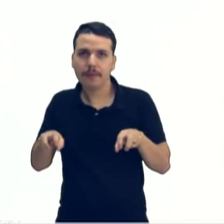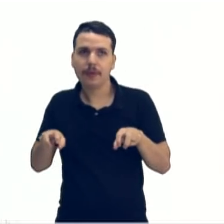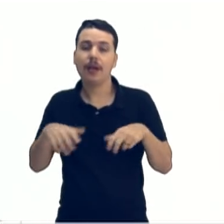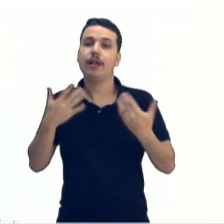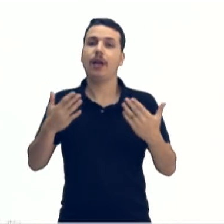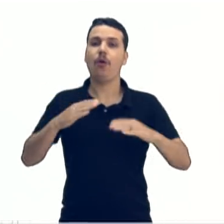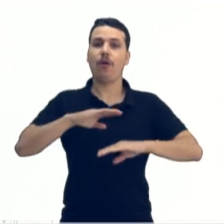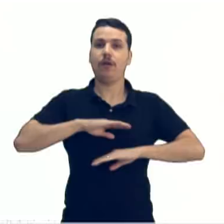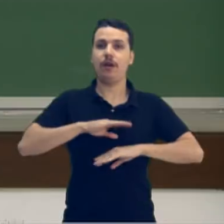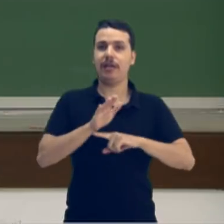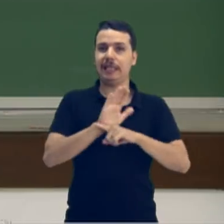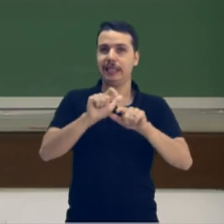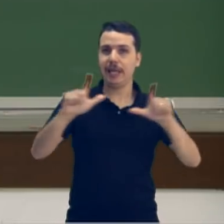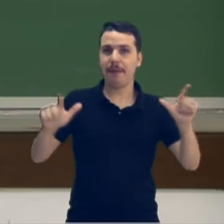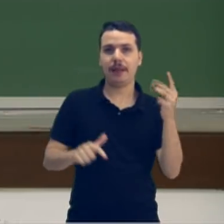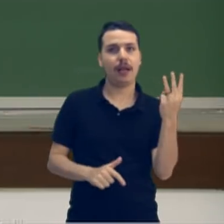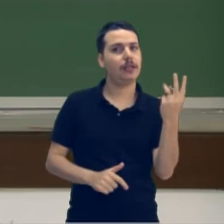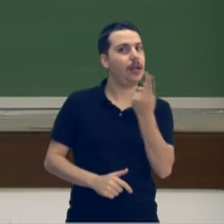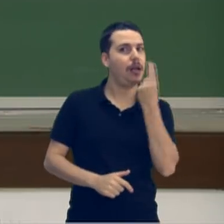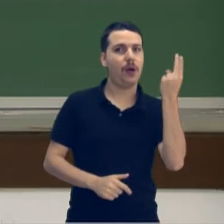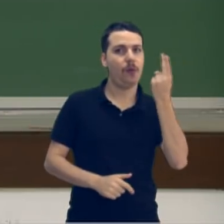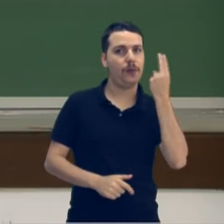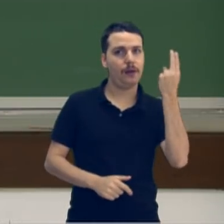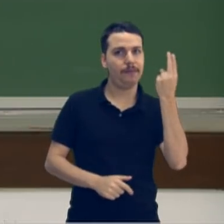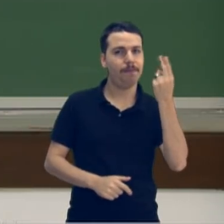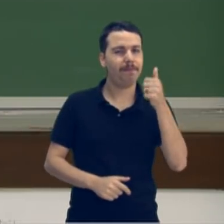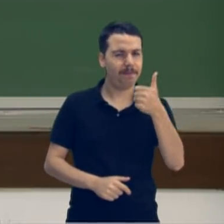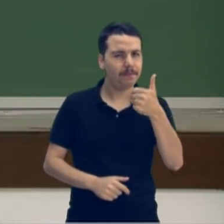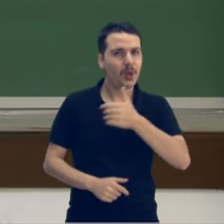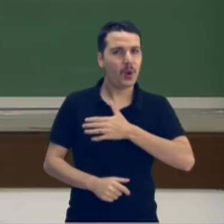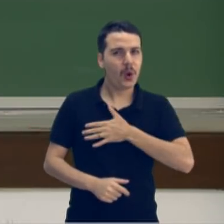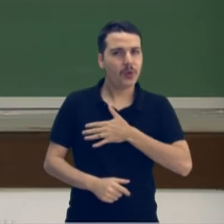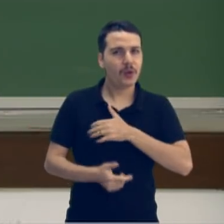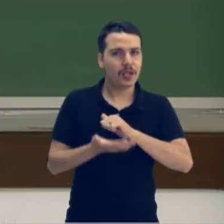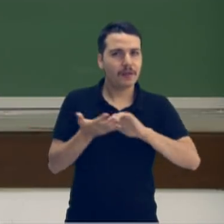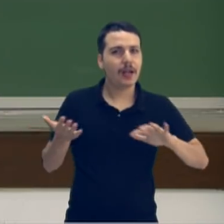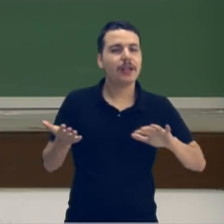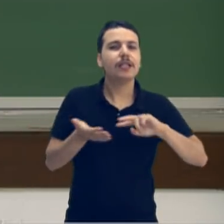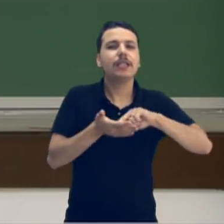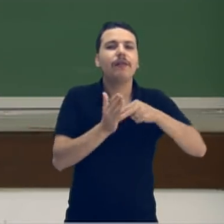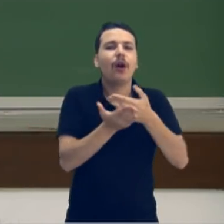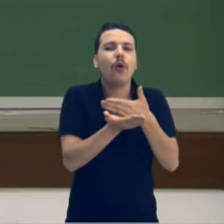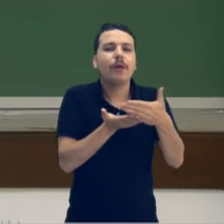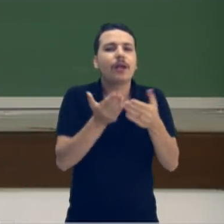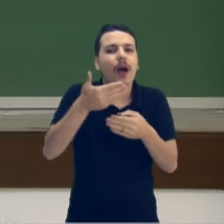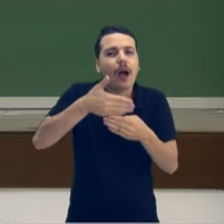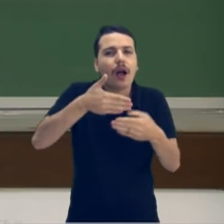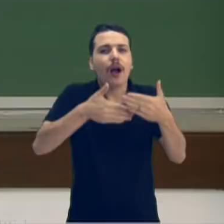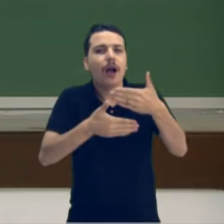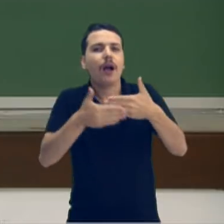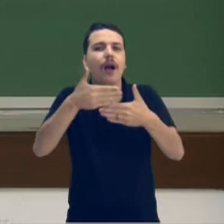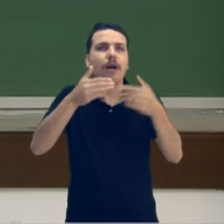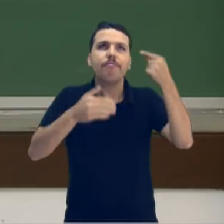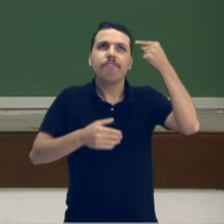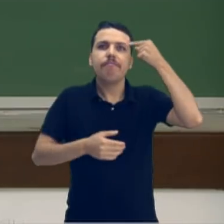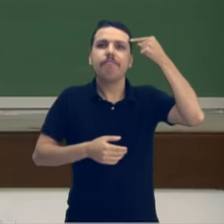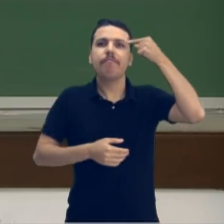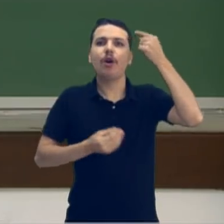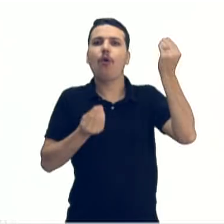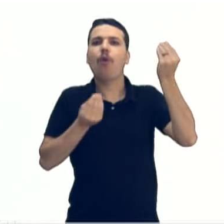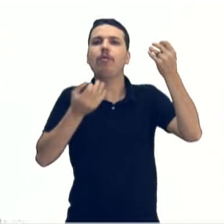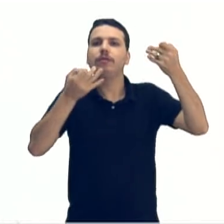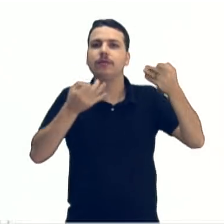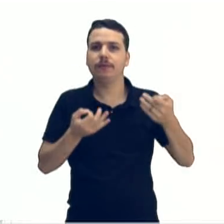o croquis. Legal? Gostaram da atividade? Era uma atividade para a gente construir um pensamento aqui. Agora, vamos